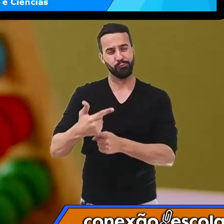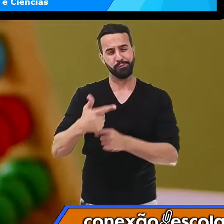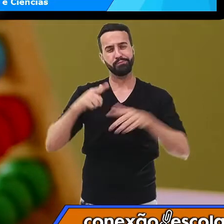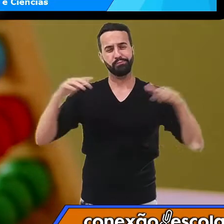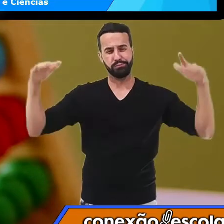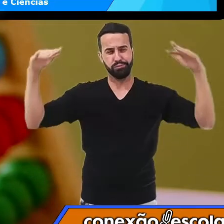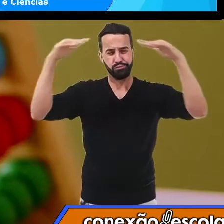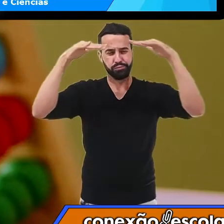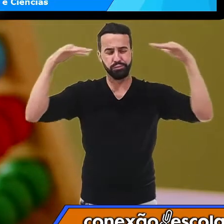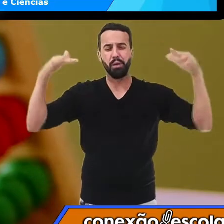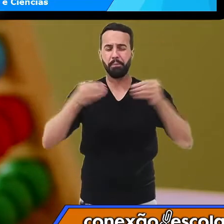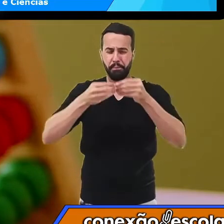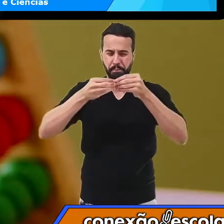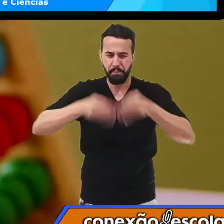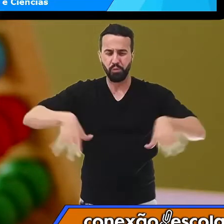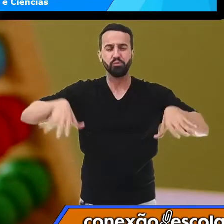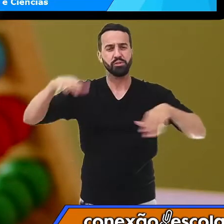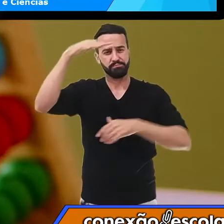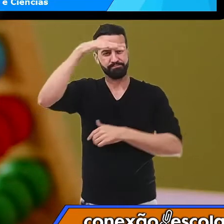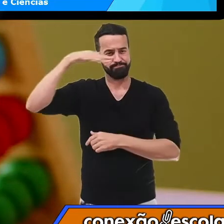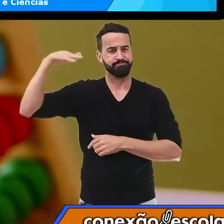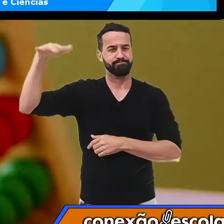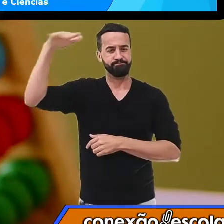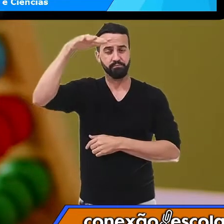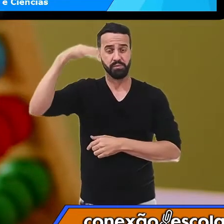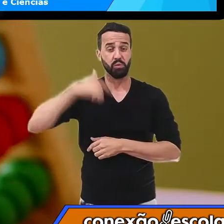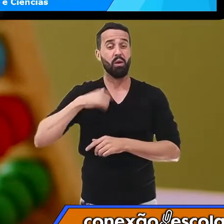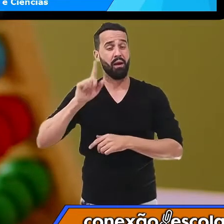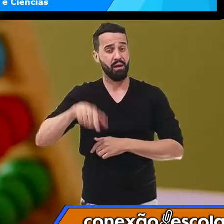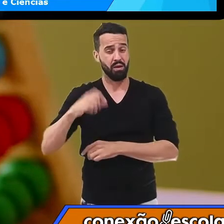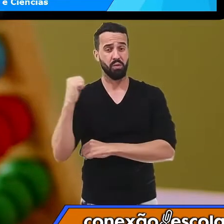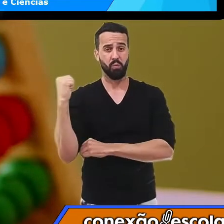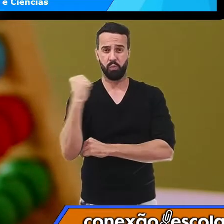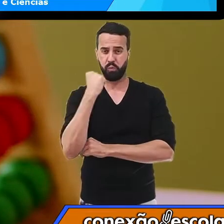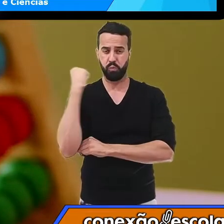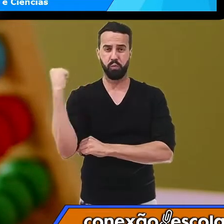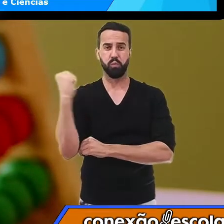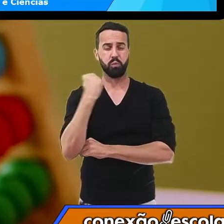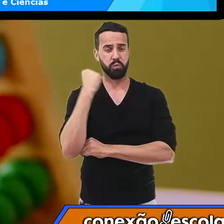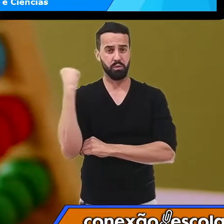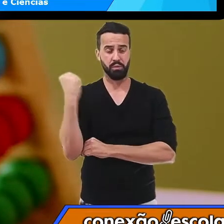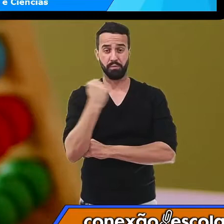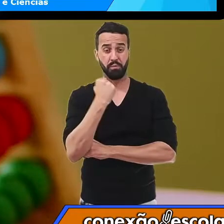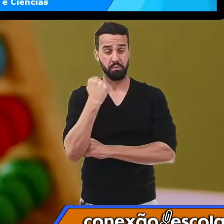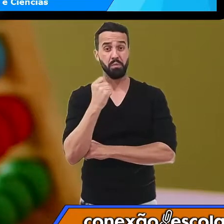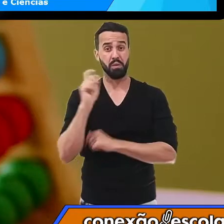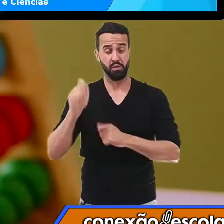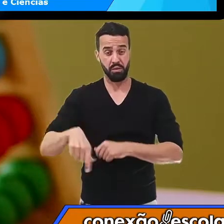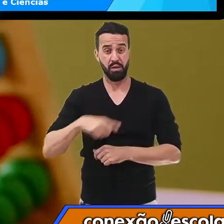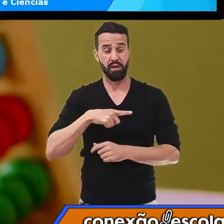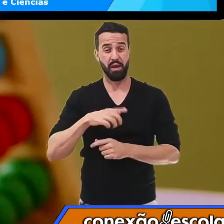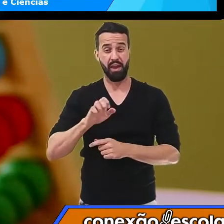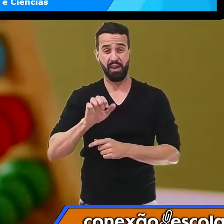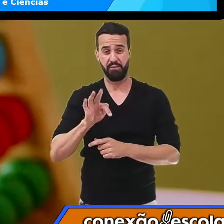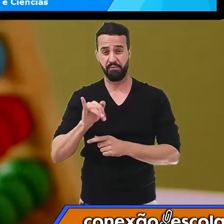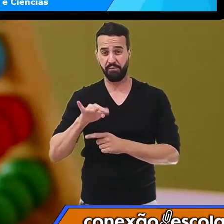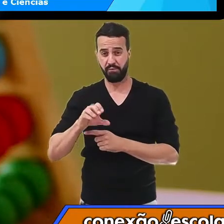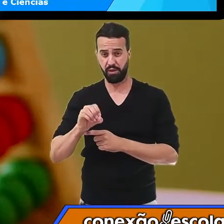atmosfera. Então, isso são efeitos graves, tanto de aumento do efeito